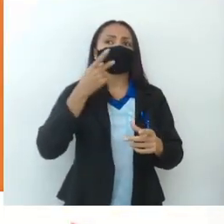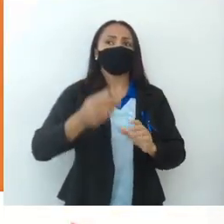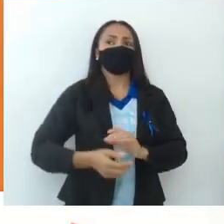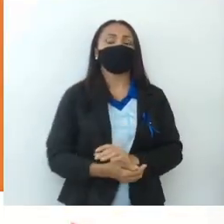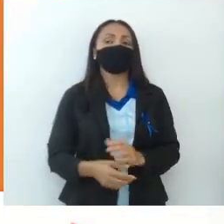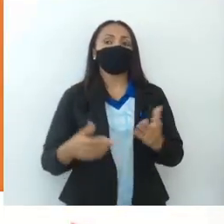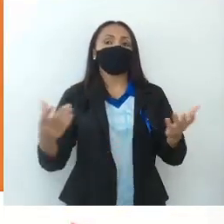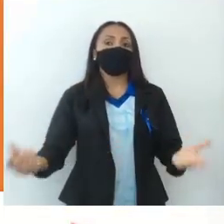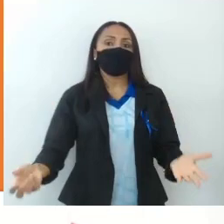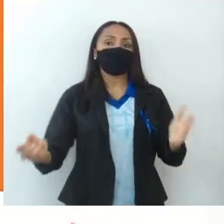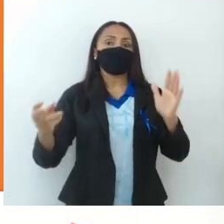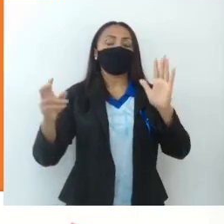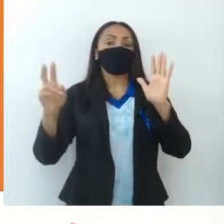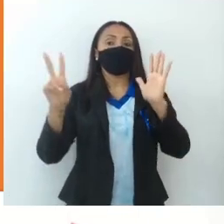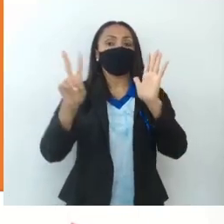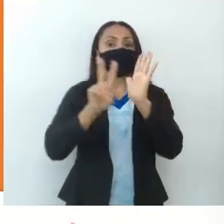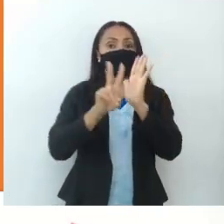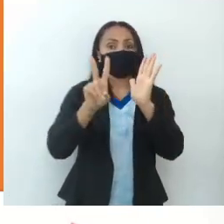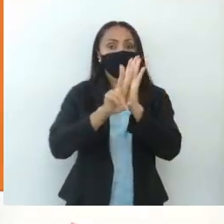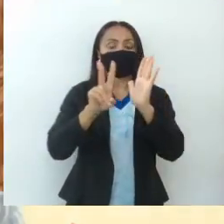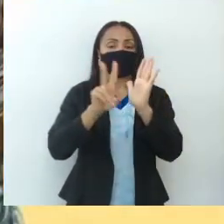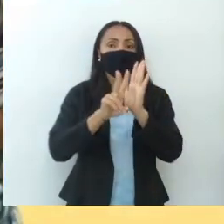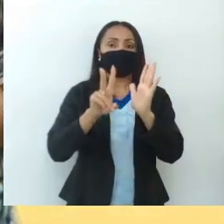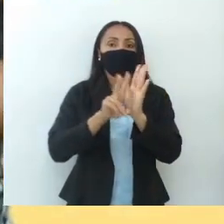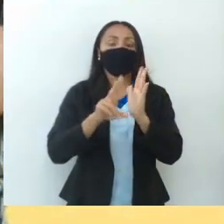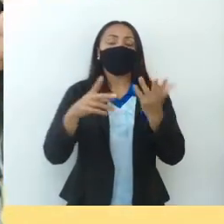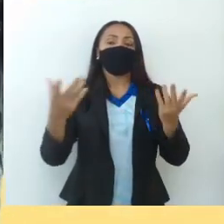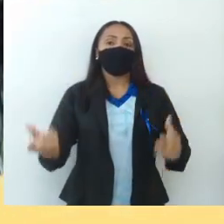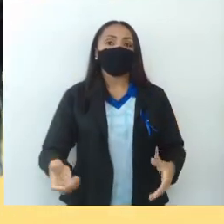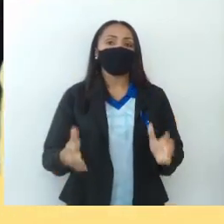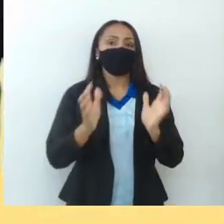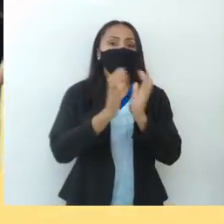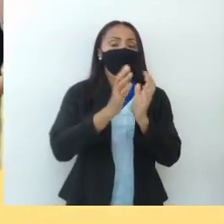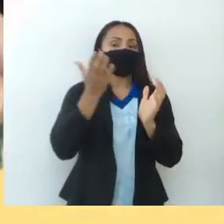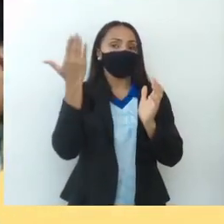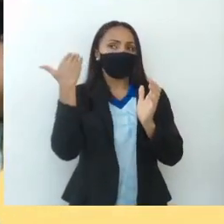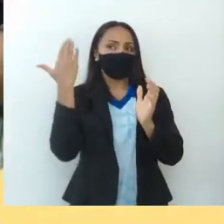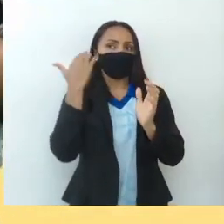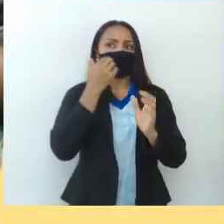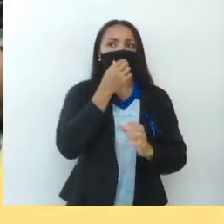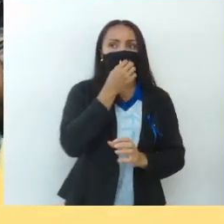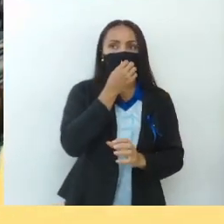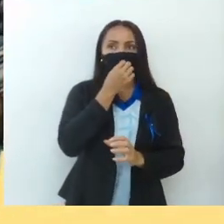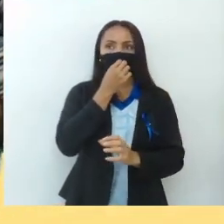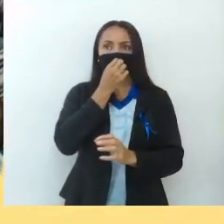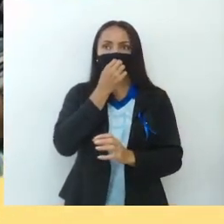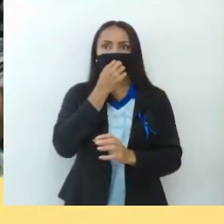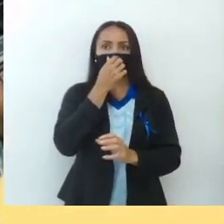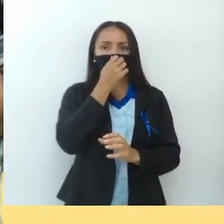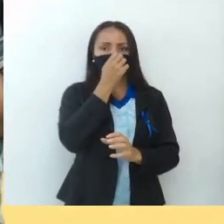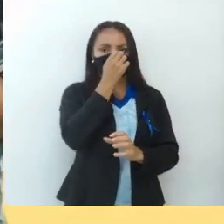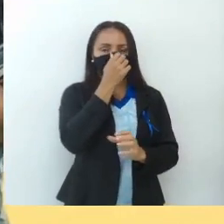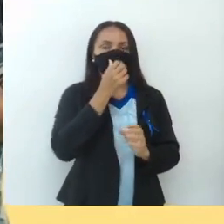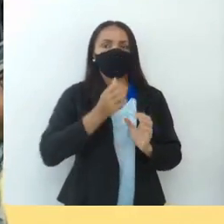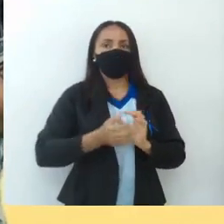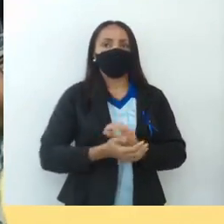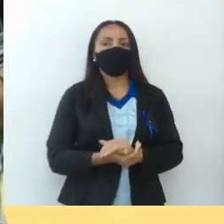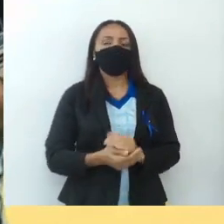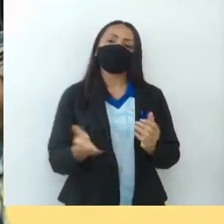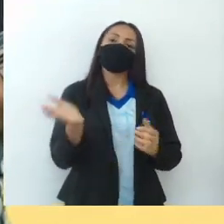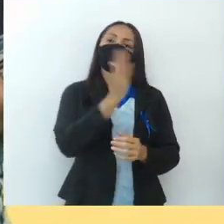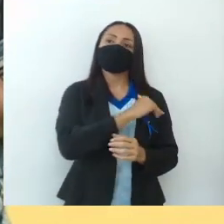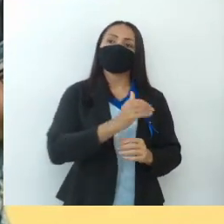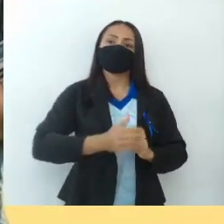Vista e do Recife Antigo. Tem que se falar muito sobre a Boa Vista. Muito da Boa Vista e muito também do Recife Antigo, né? Então vamos